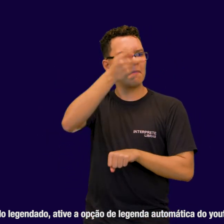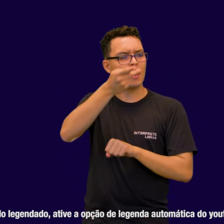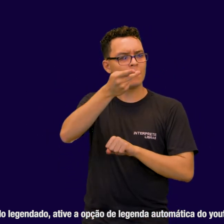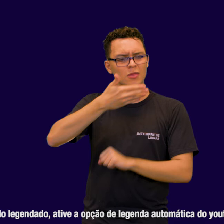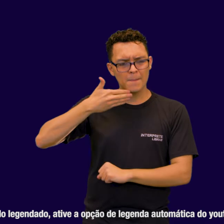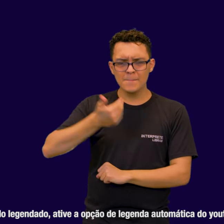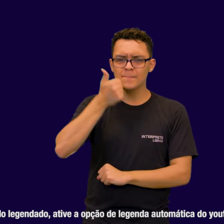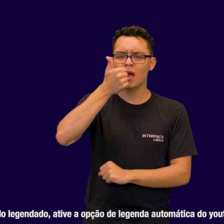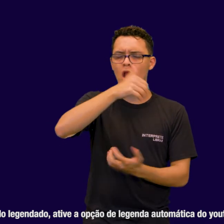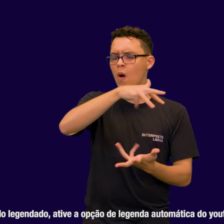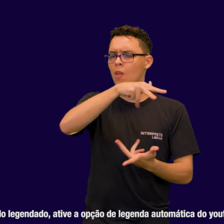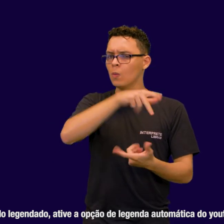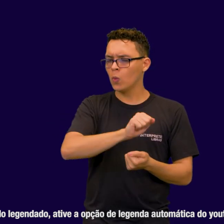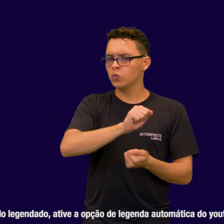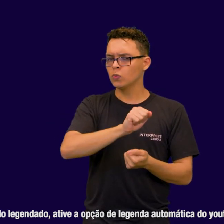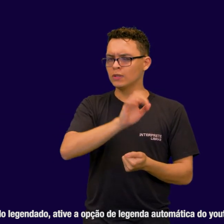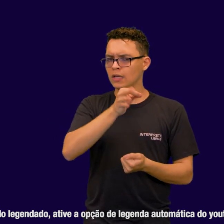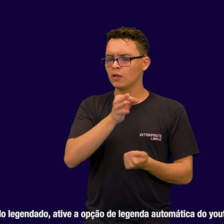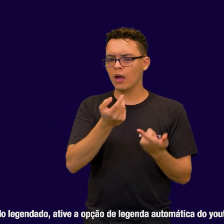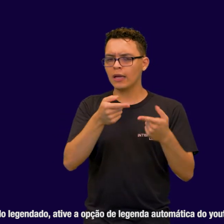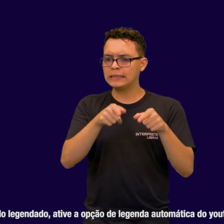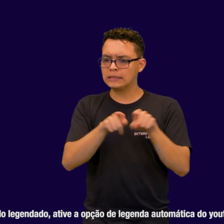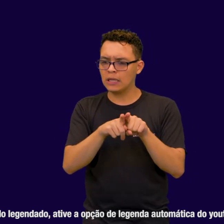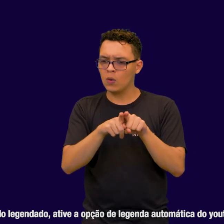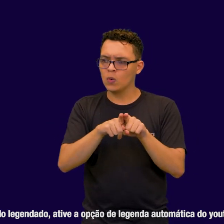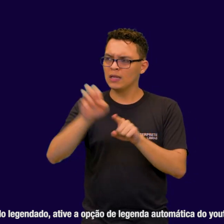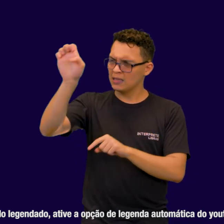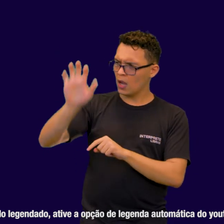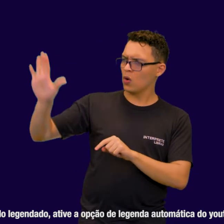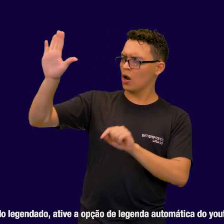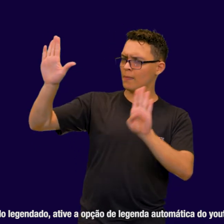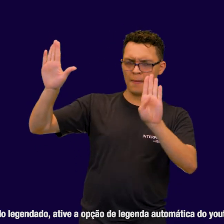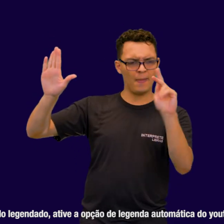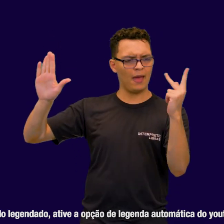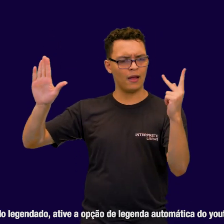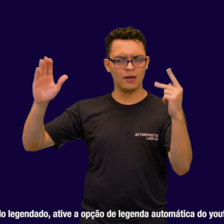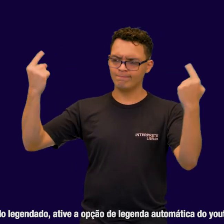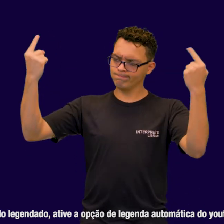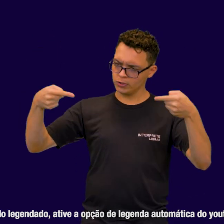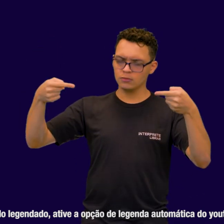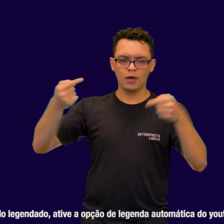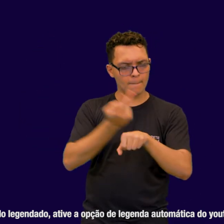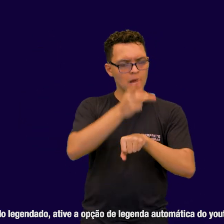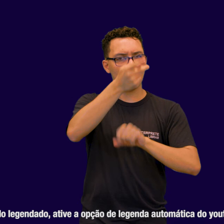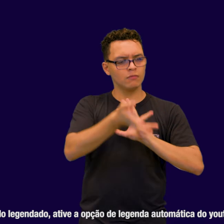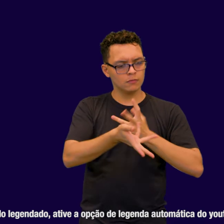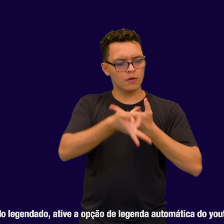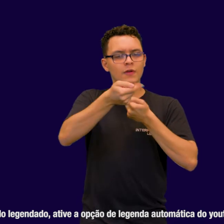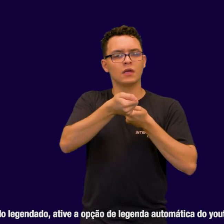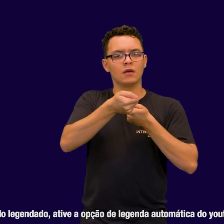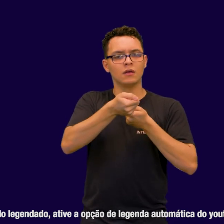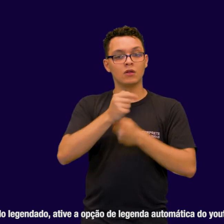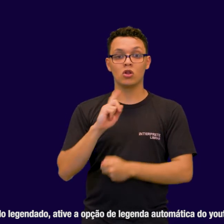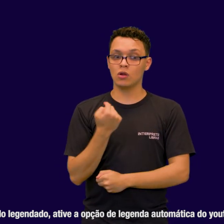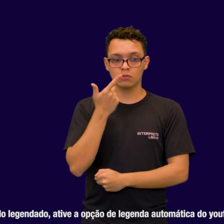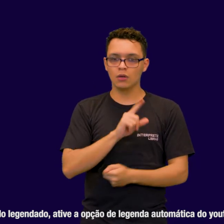na Europa, com cervejas que vêm do local onde elas foram criadas, ganhar a melhor do mundo? E isso se traduz, que